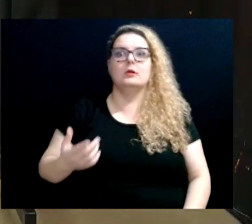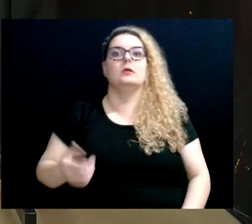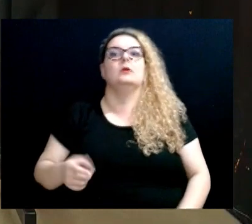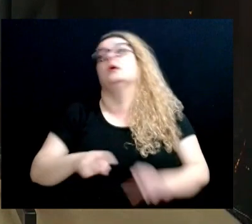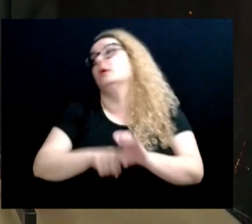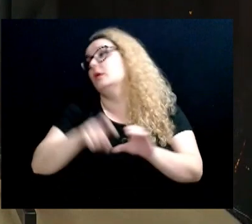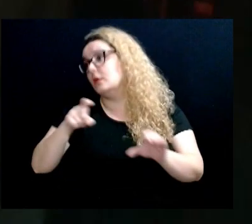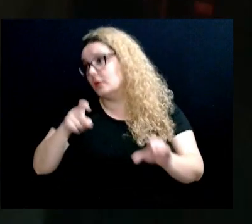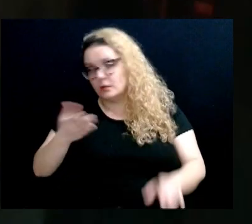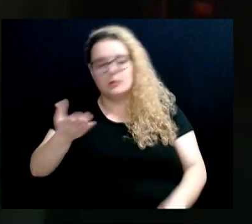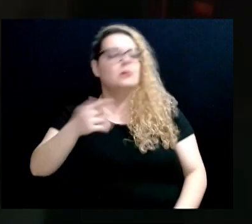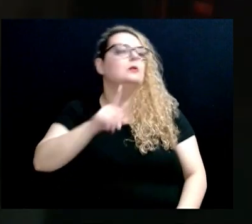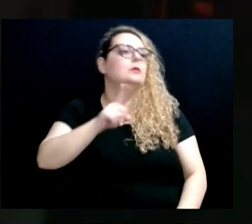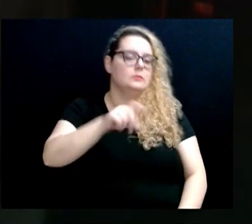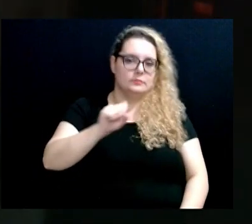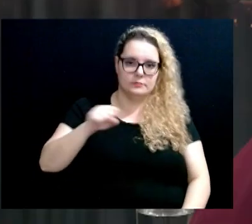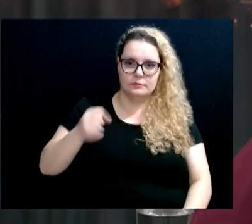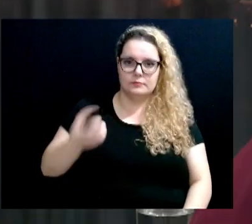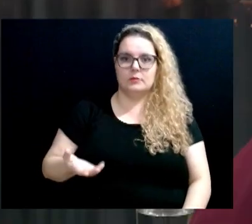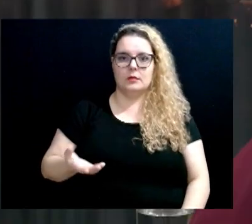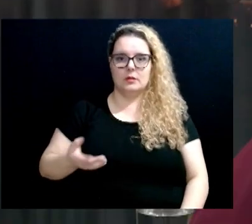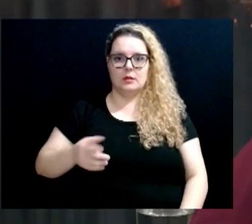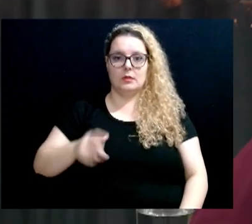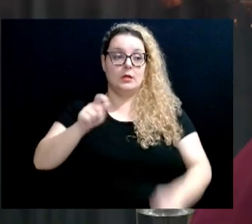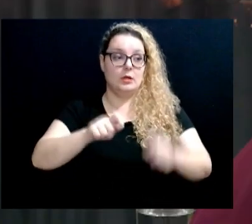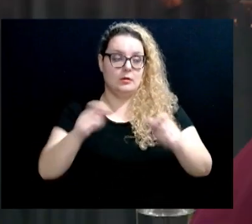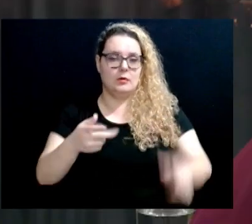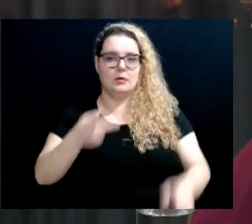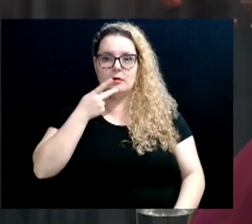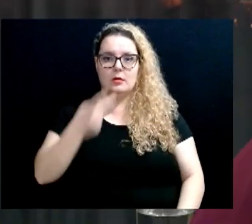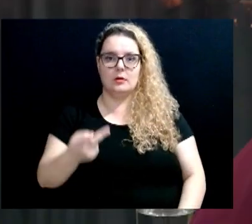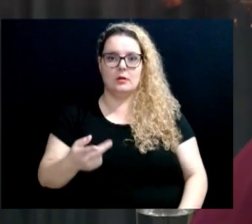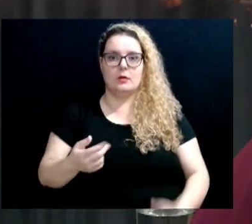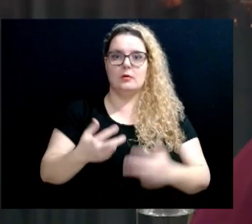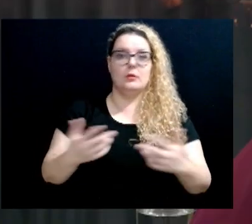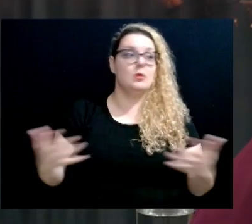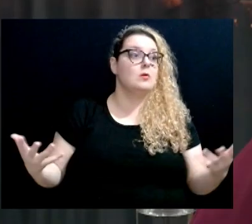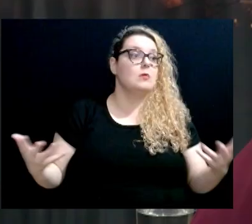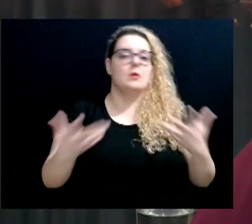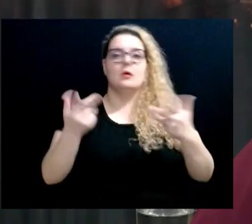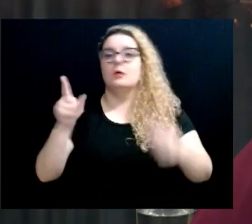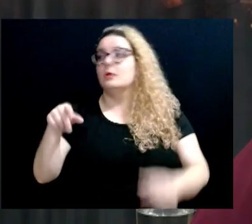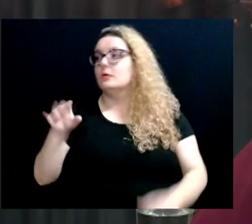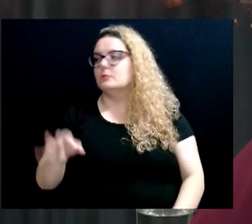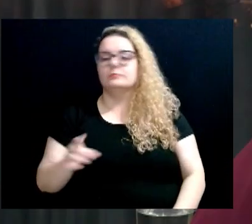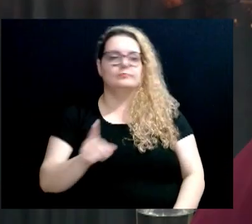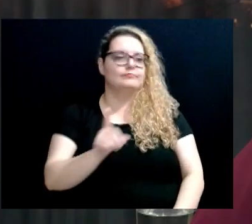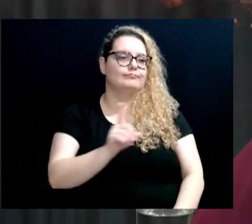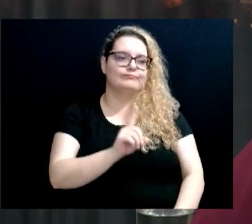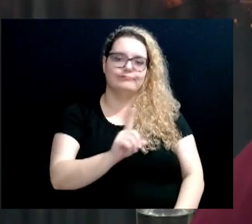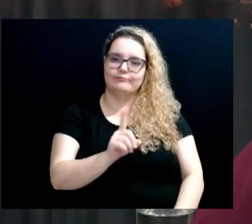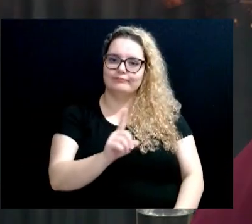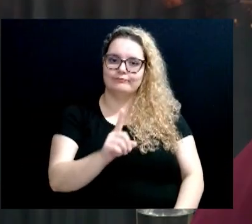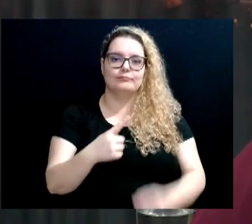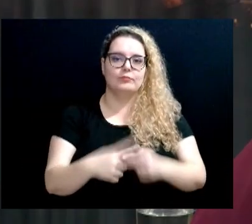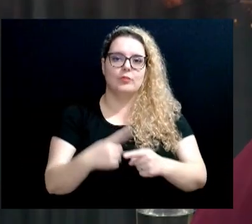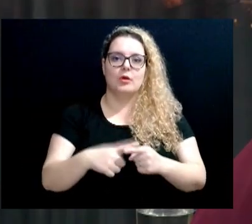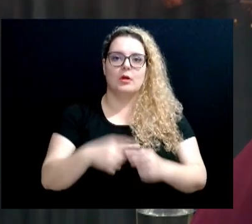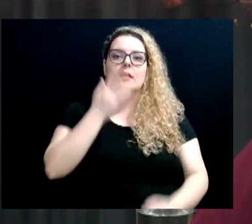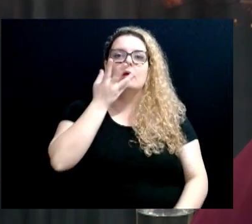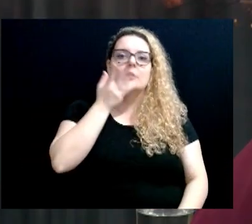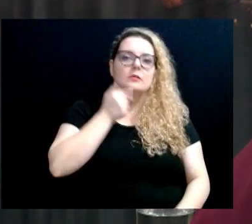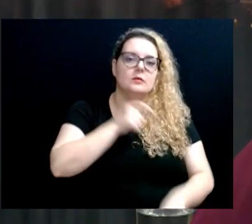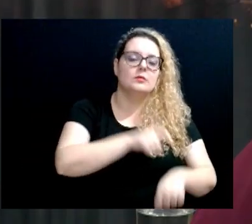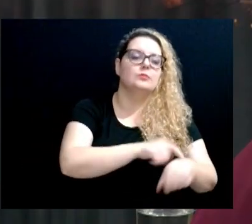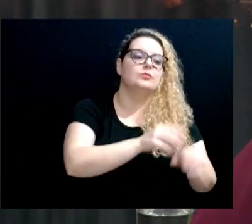independente, né? Que as pessoas falam isso como algo maravilhoso. Exato. Só que não, gente, porque a criança, ela tem as fases do desenvolvimento.